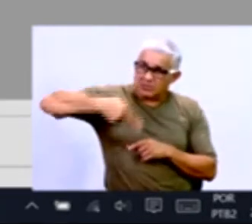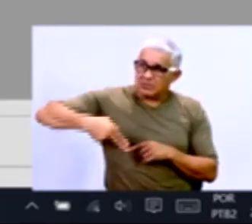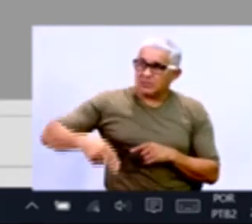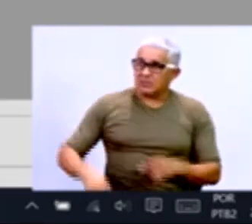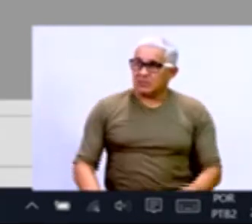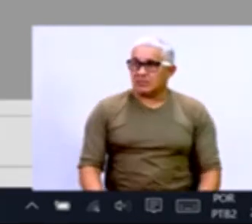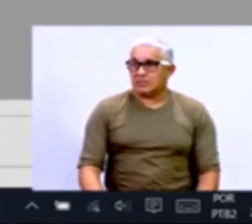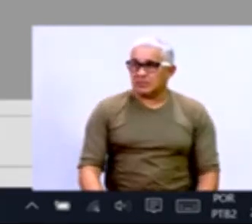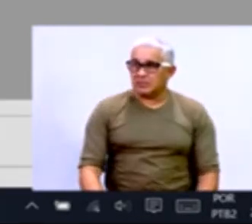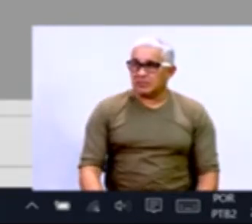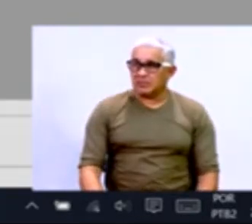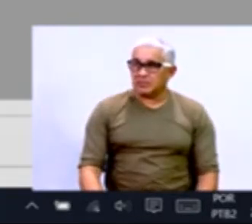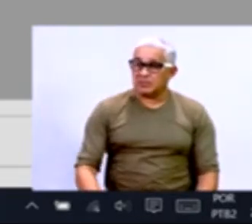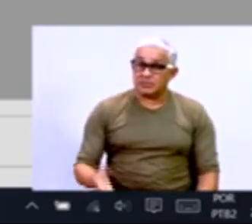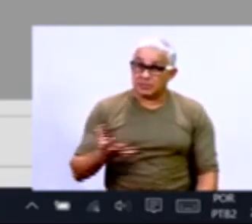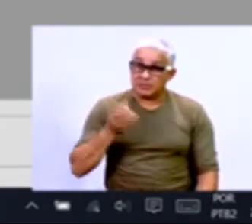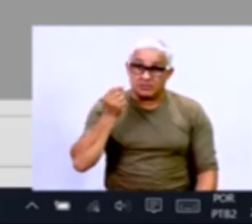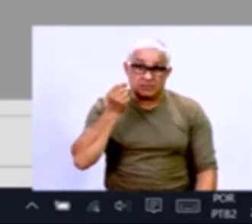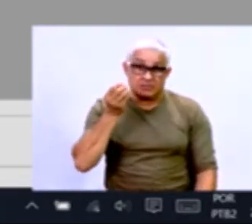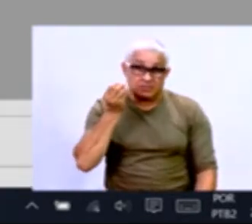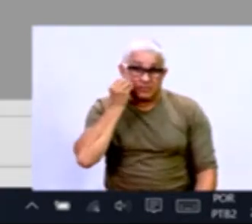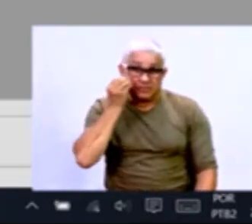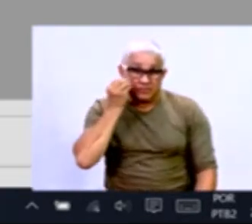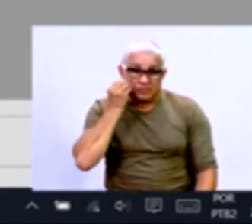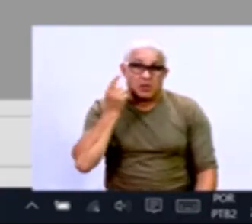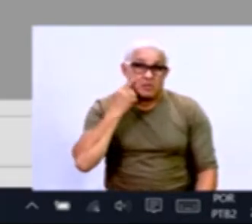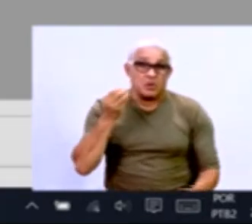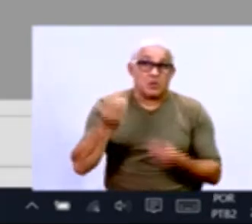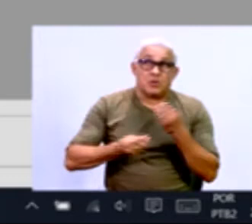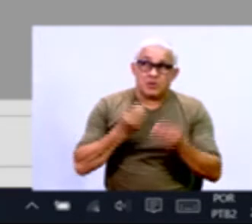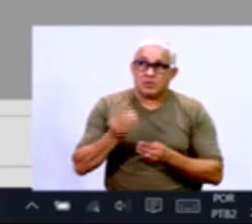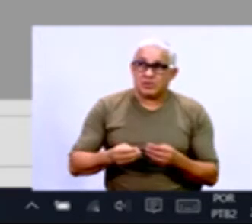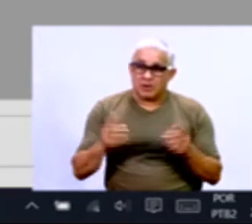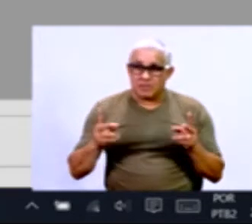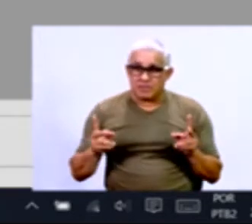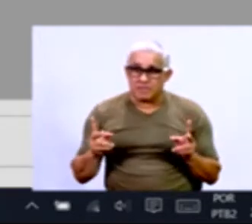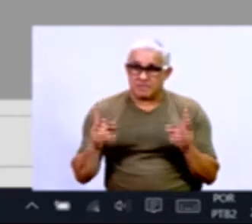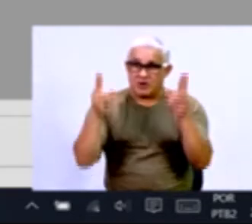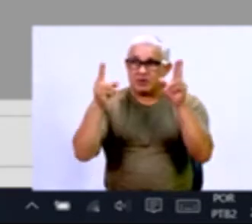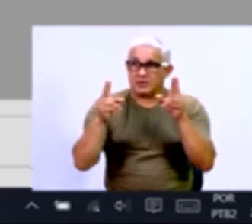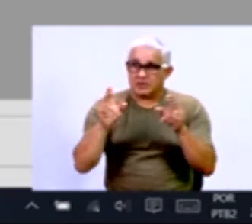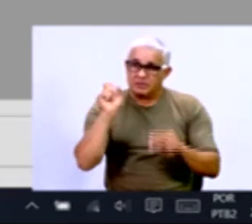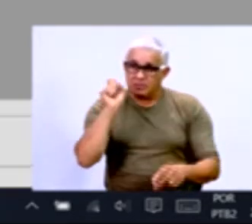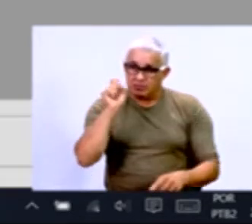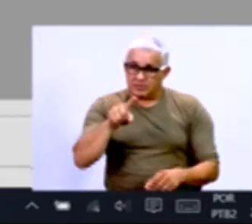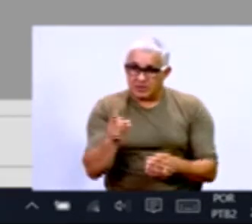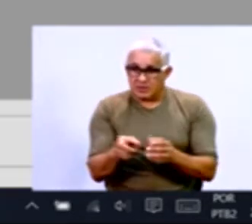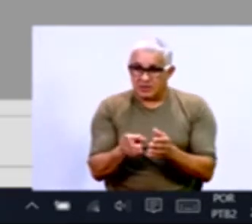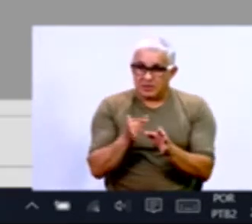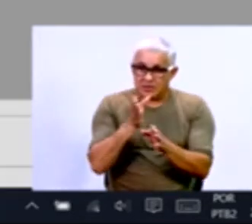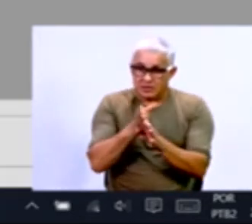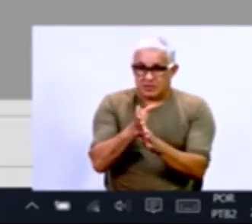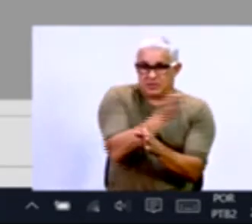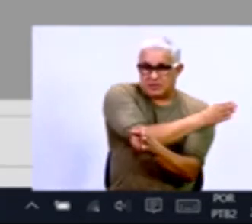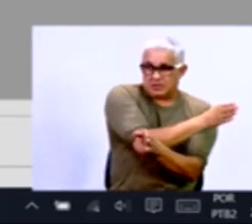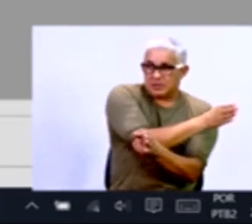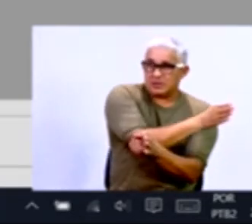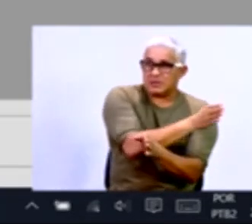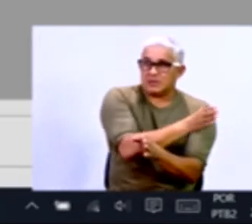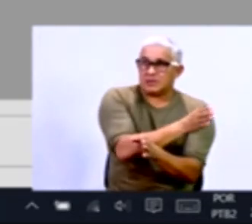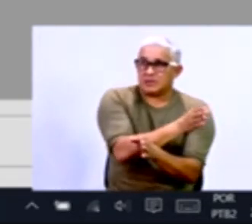música. Quero ver como é que ficou aqui esse vão que eu cortei. Então, eu clico aqui um pouquinho antes e ponho para executar,